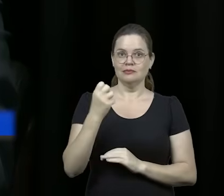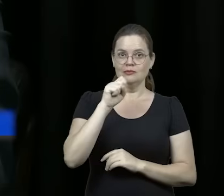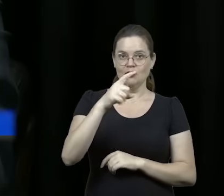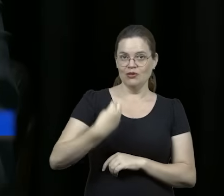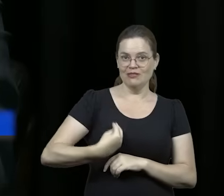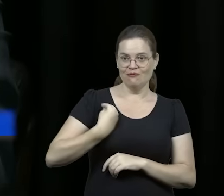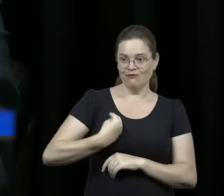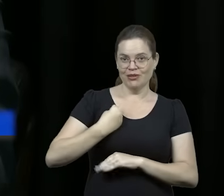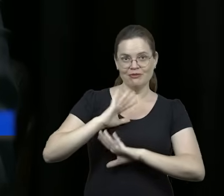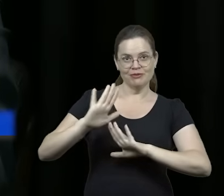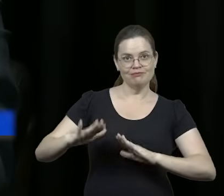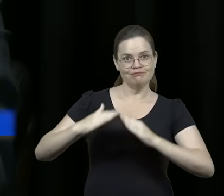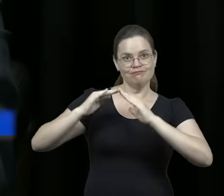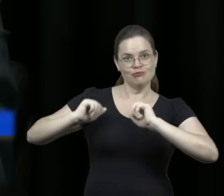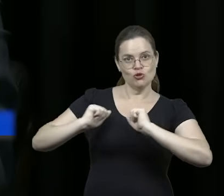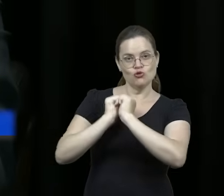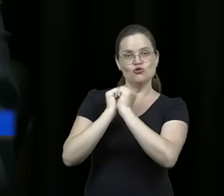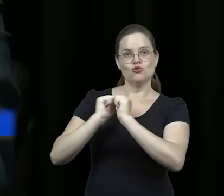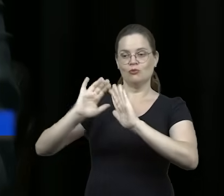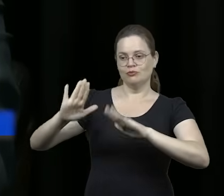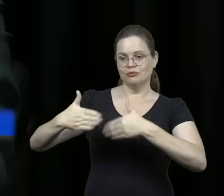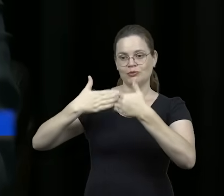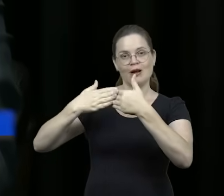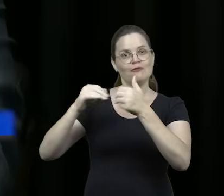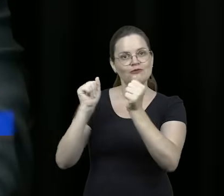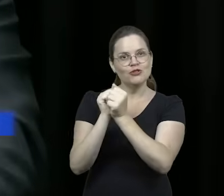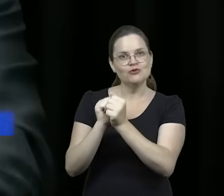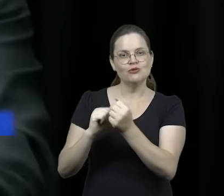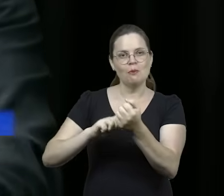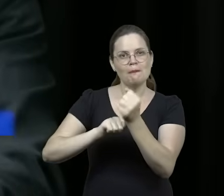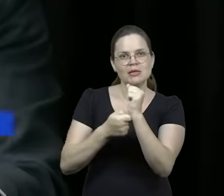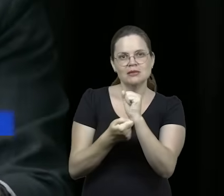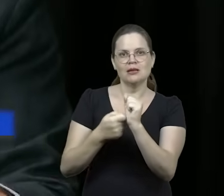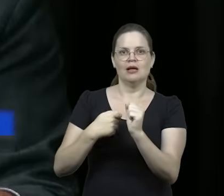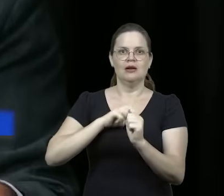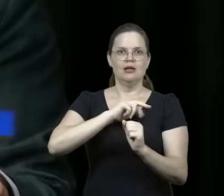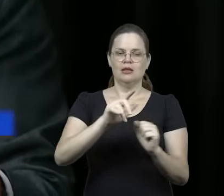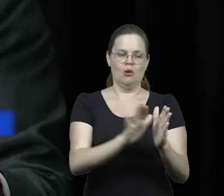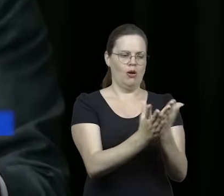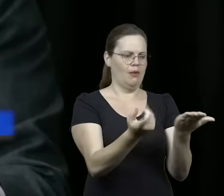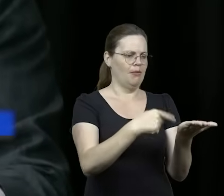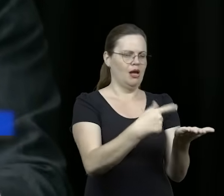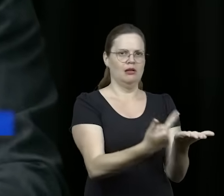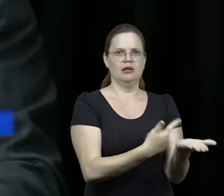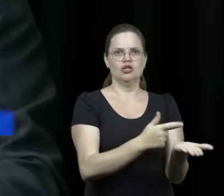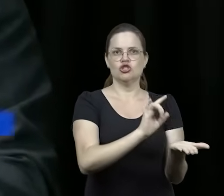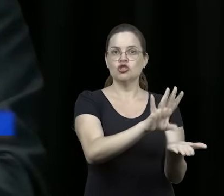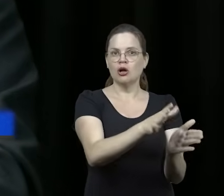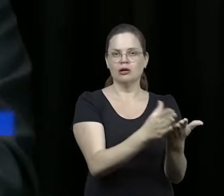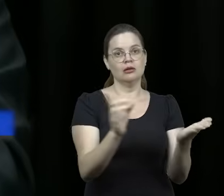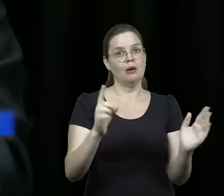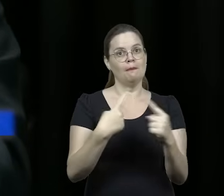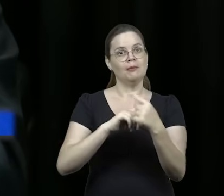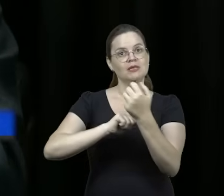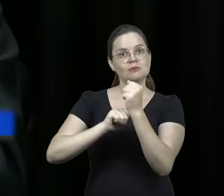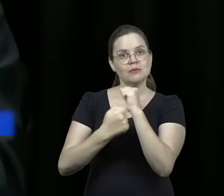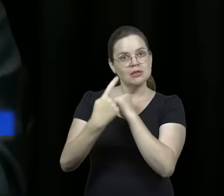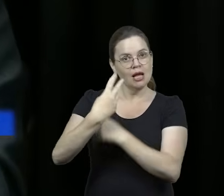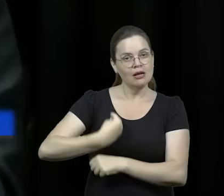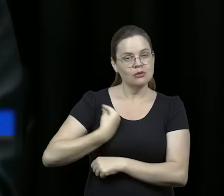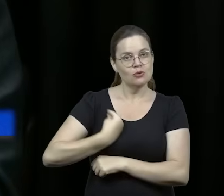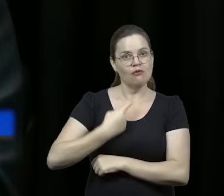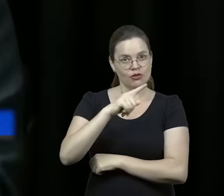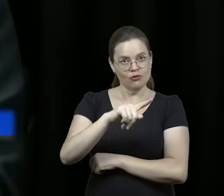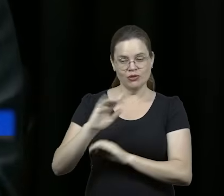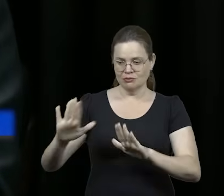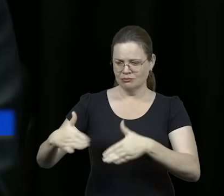você habita nesse mistério, não é um livro aberto, irmãos. É um mistério na sua vida.